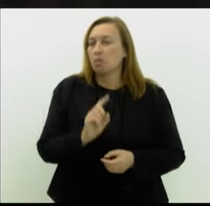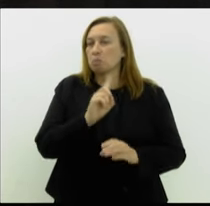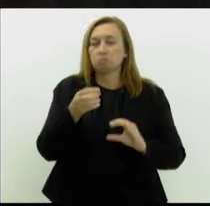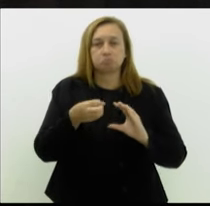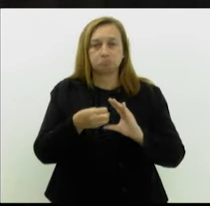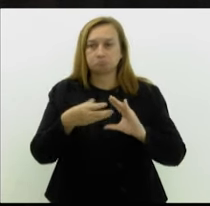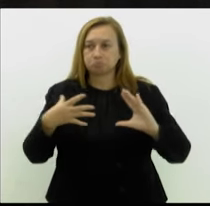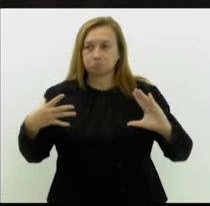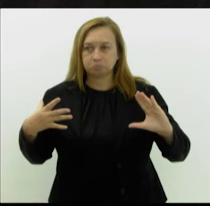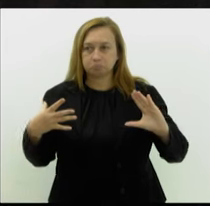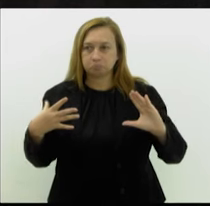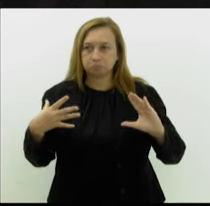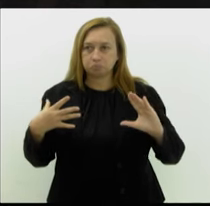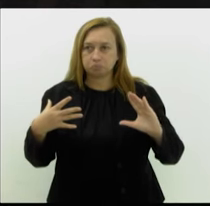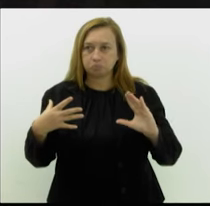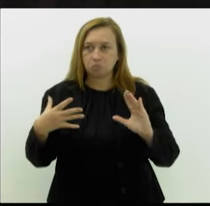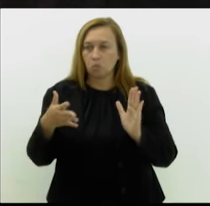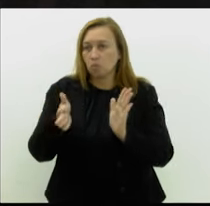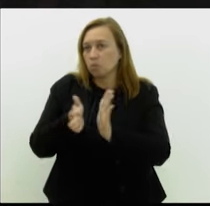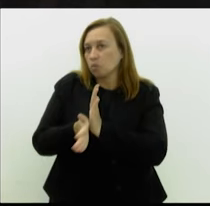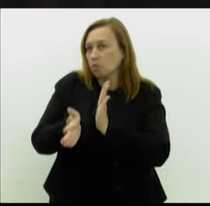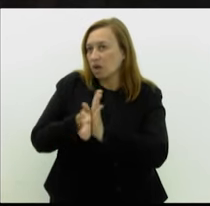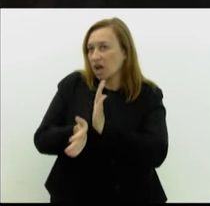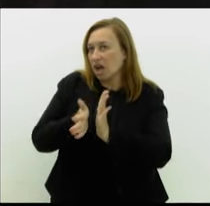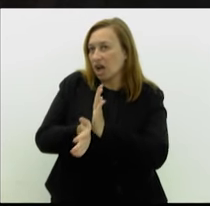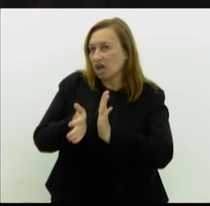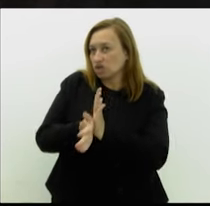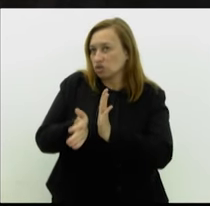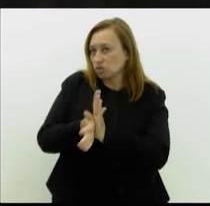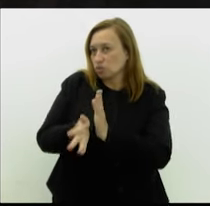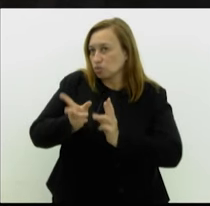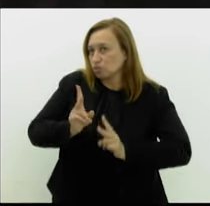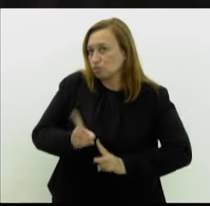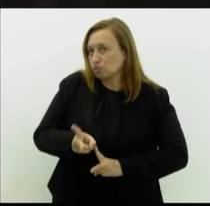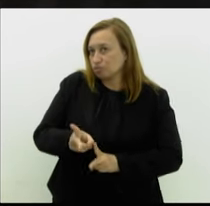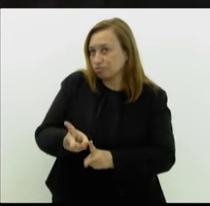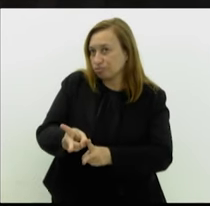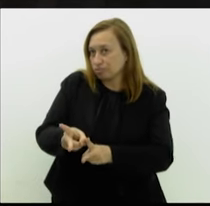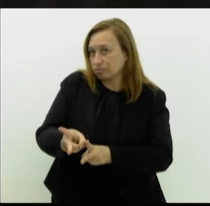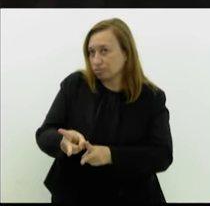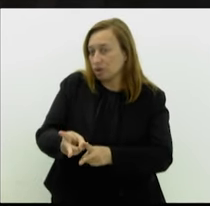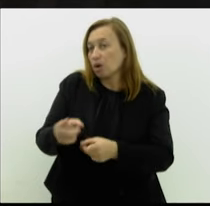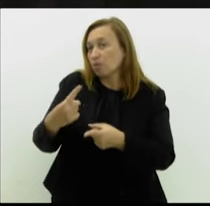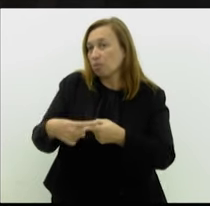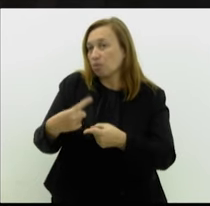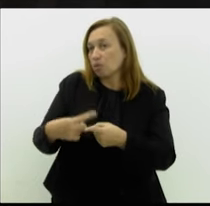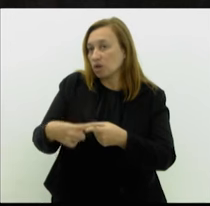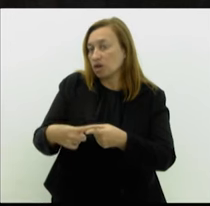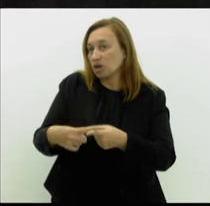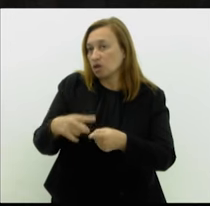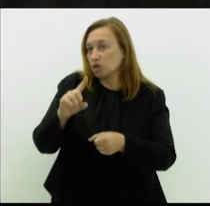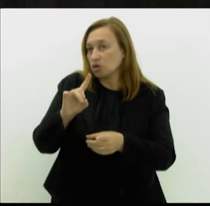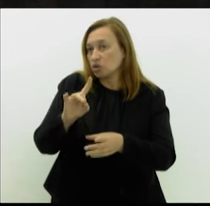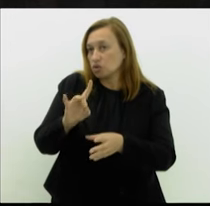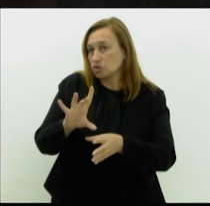caracteriza como despesa continuada, né? Porque ela só haverá